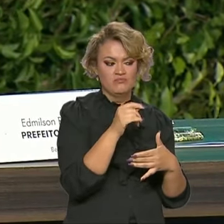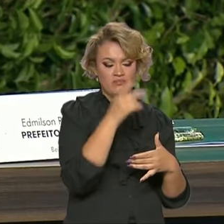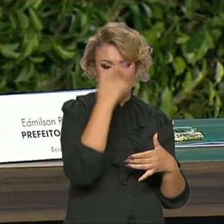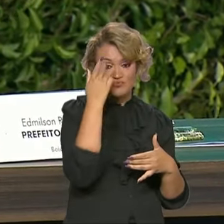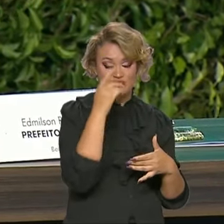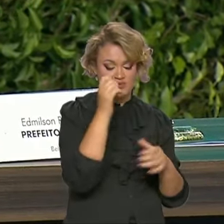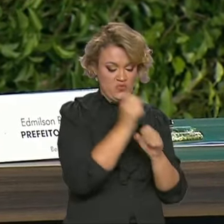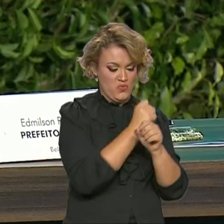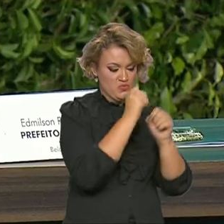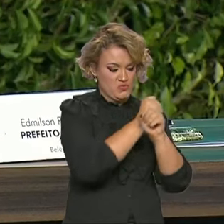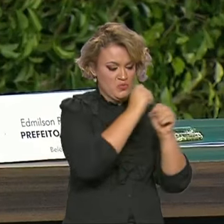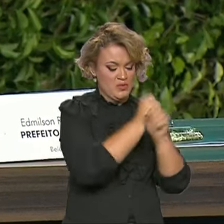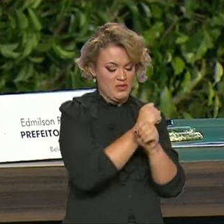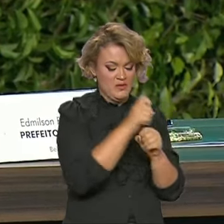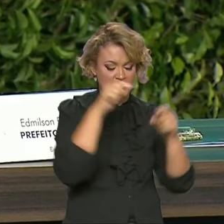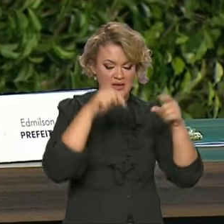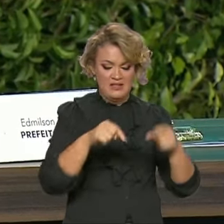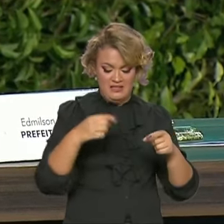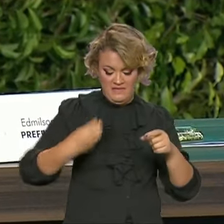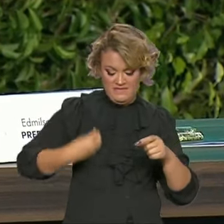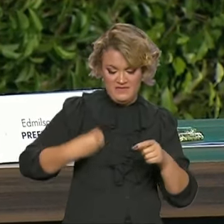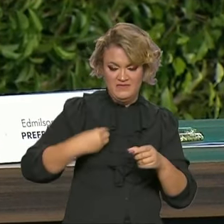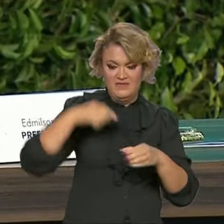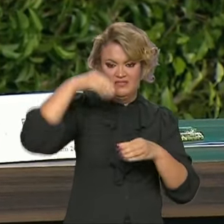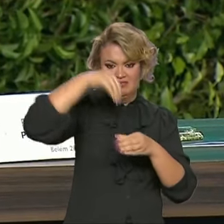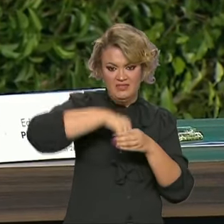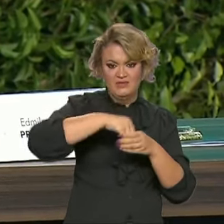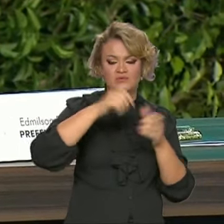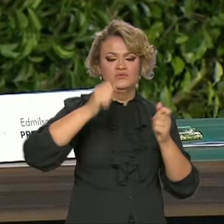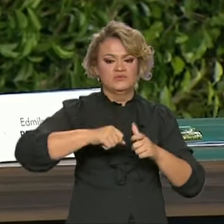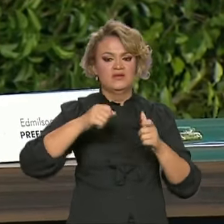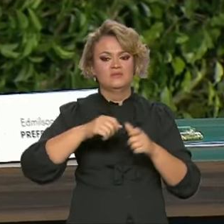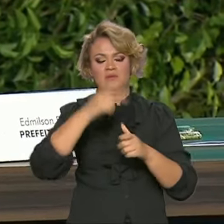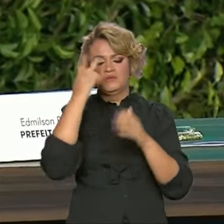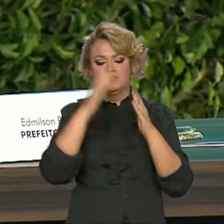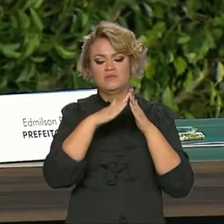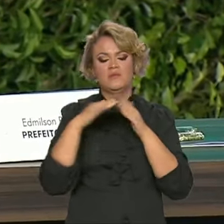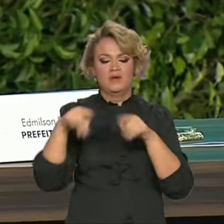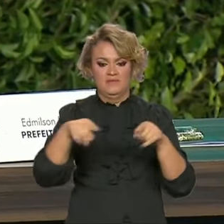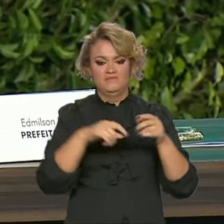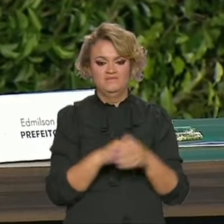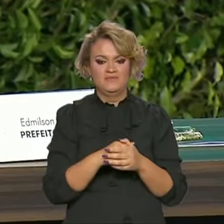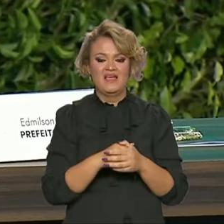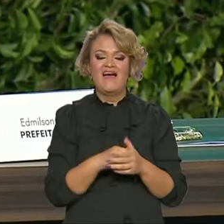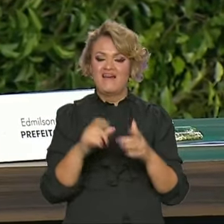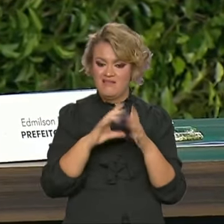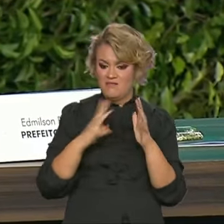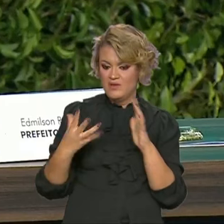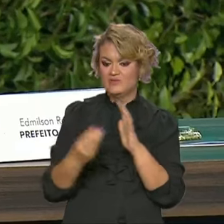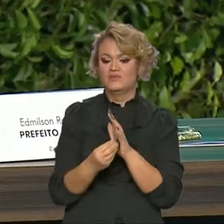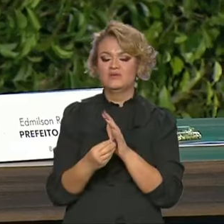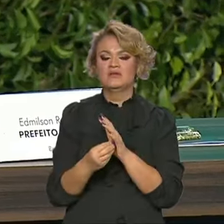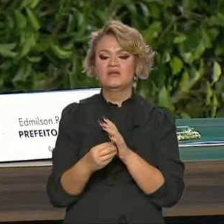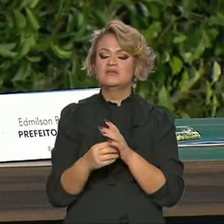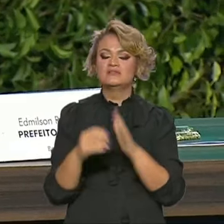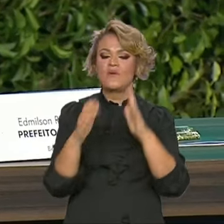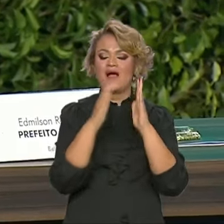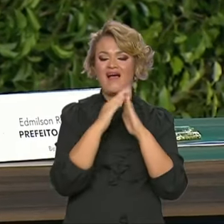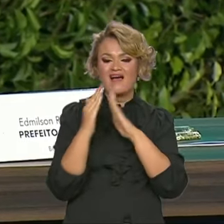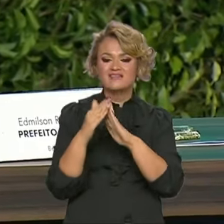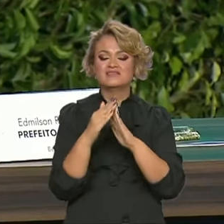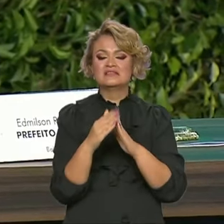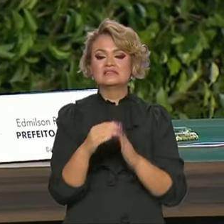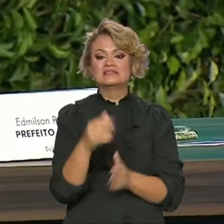e prover condições de vida dignas para seus habitantes. Na Amazônia, são o lar de mais